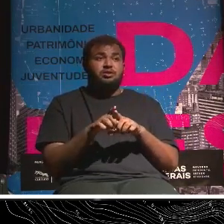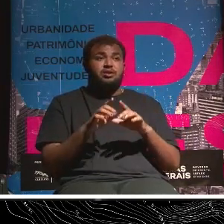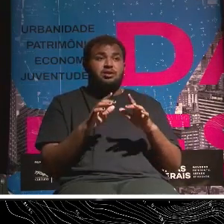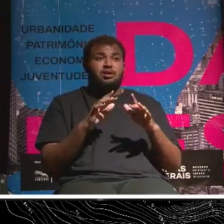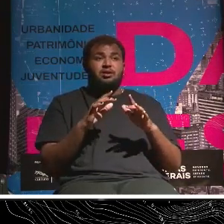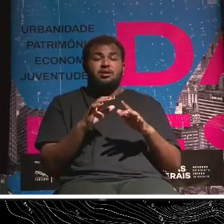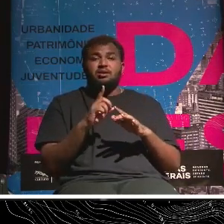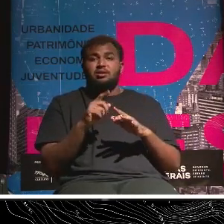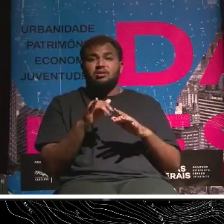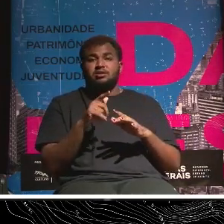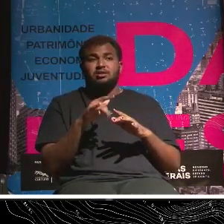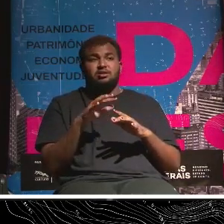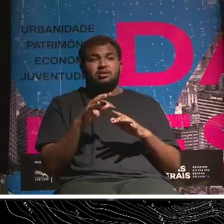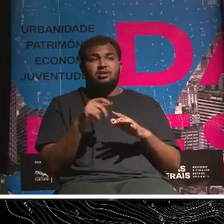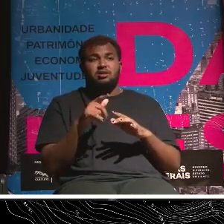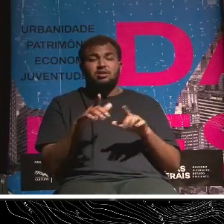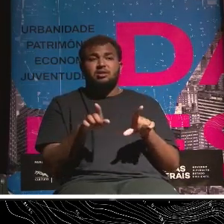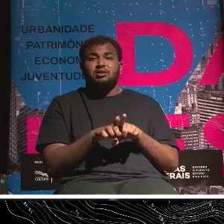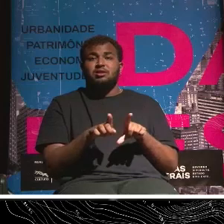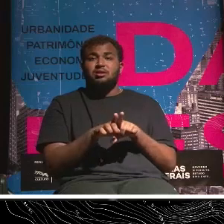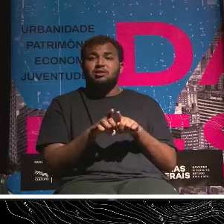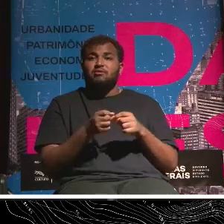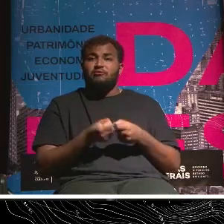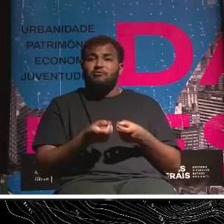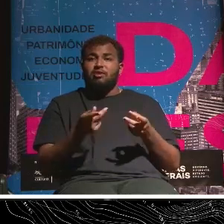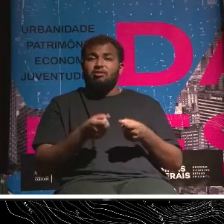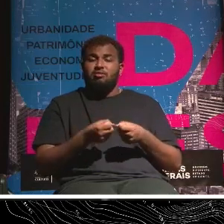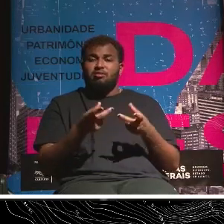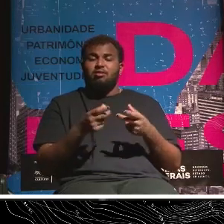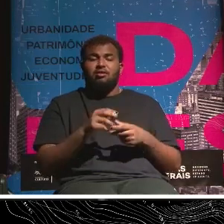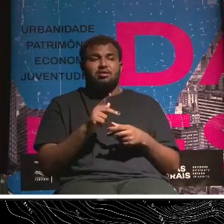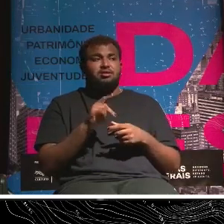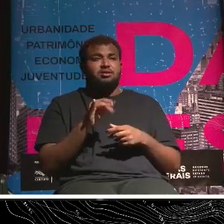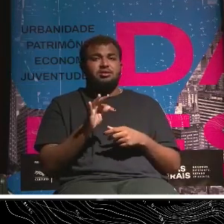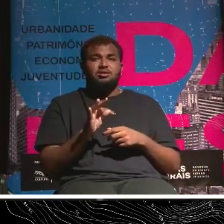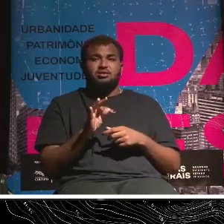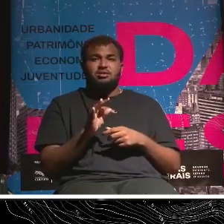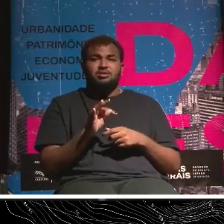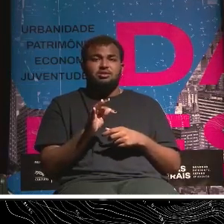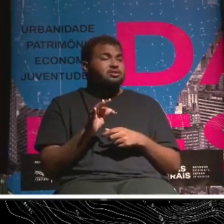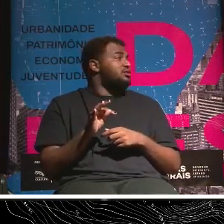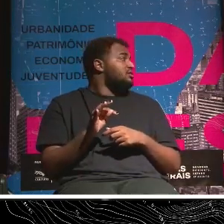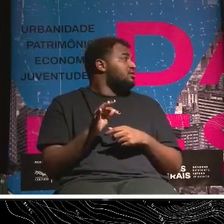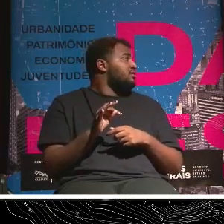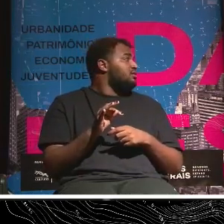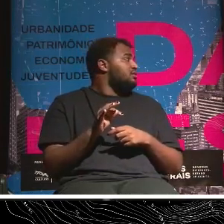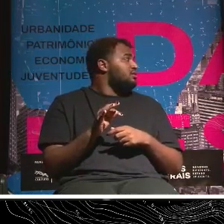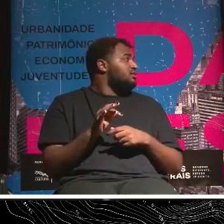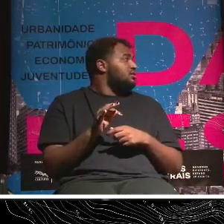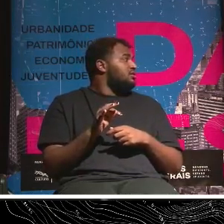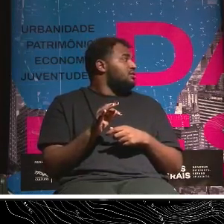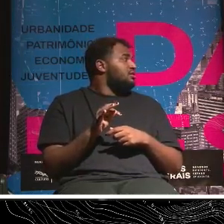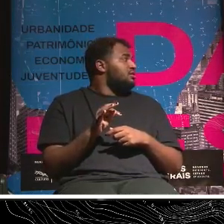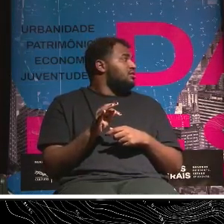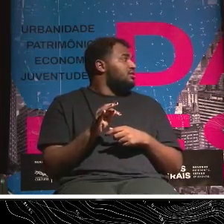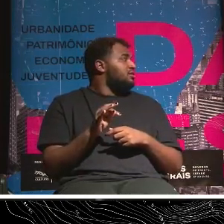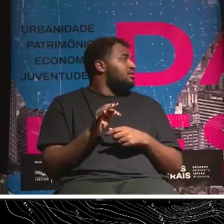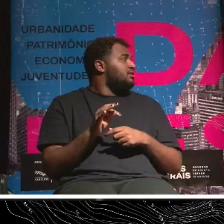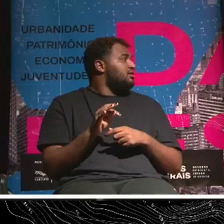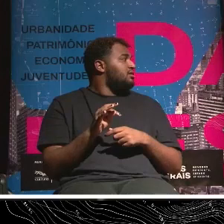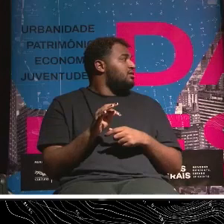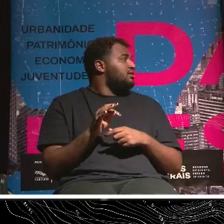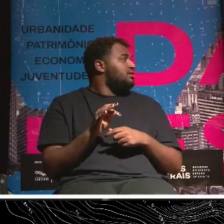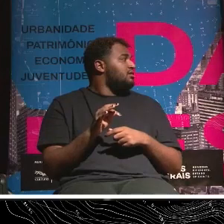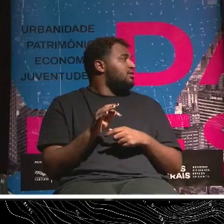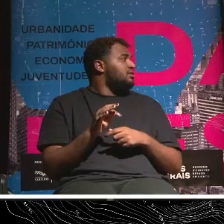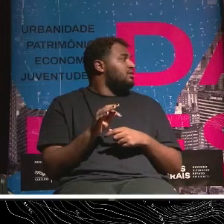com o passinho, com a venda de kit. Você sabe o que é kit? Kit é quando você vai, como